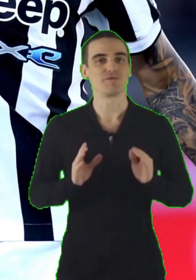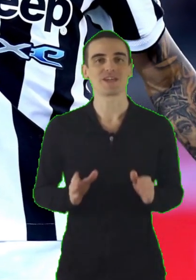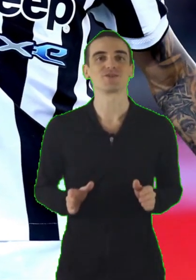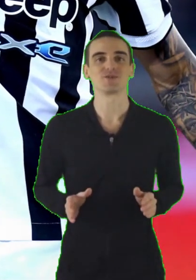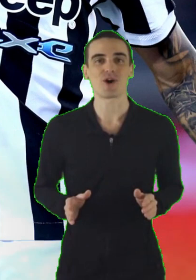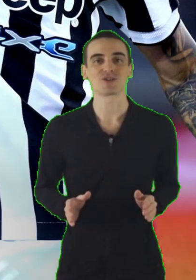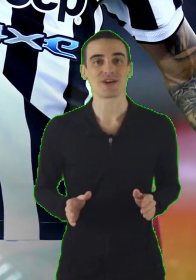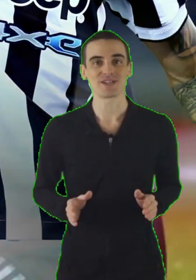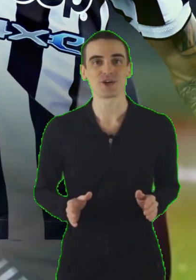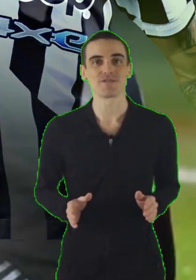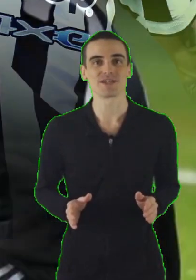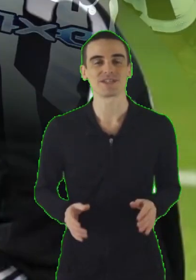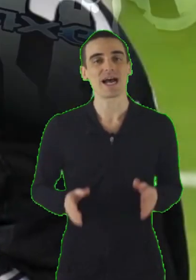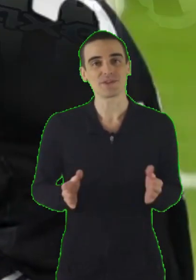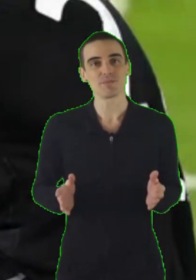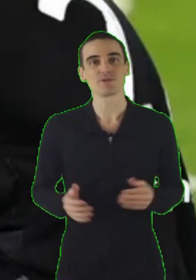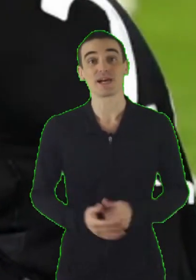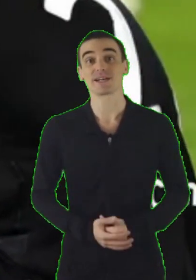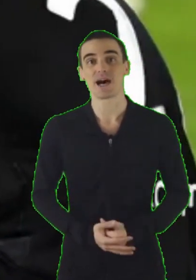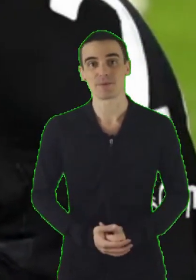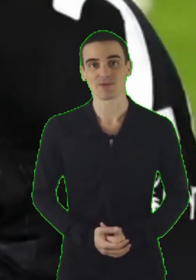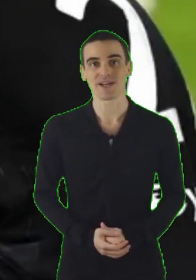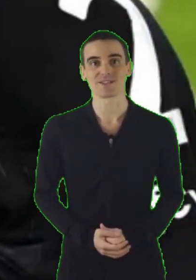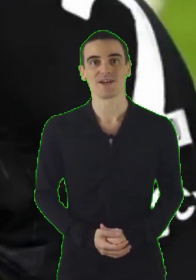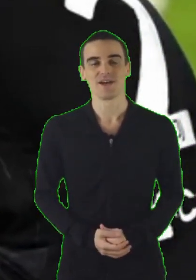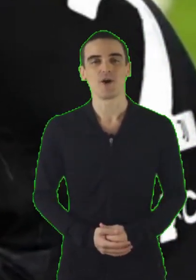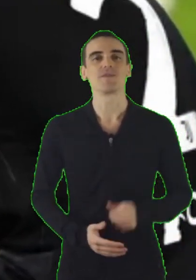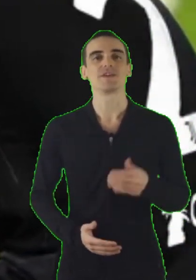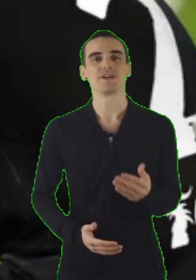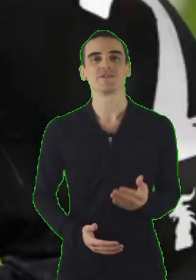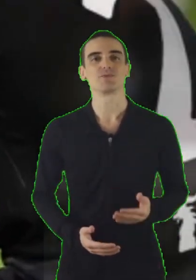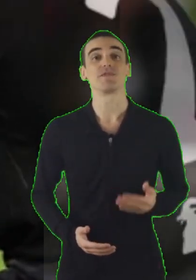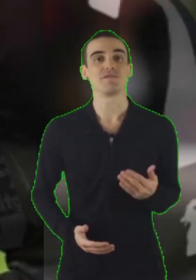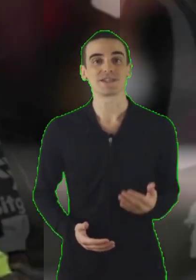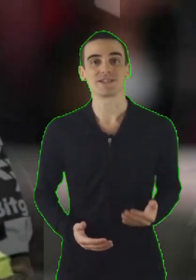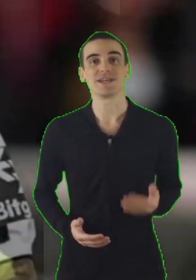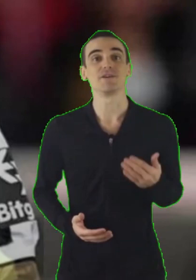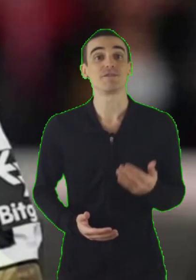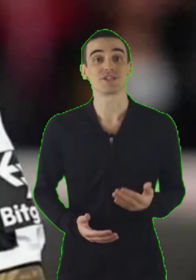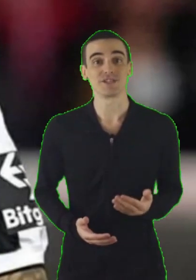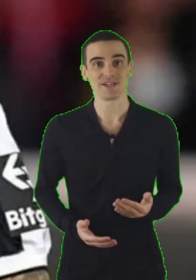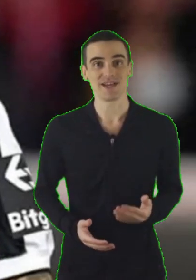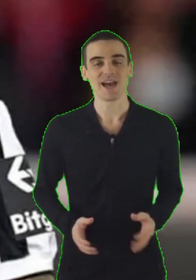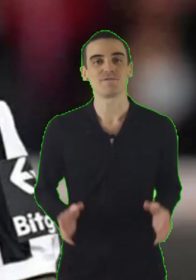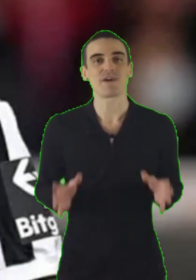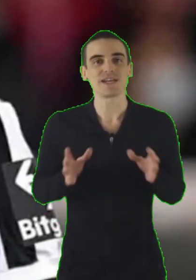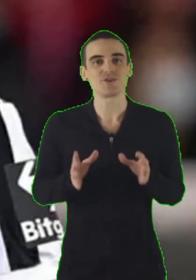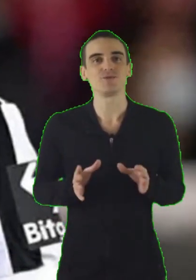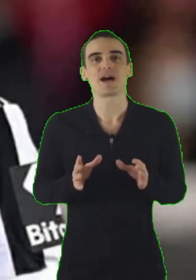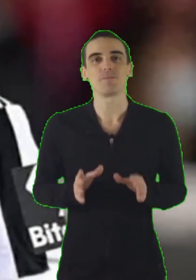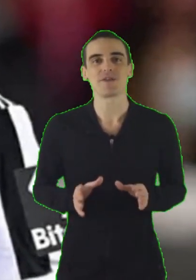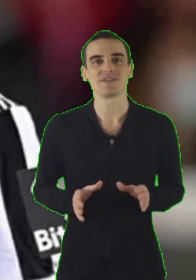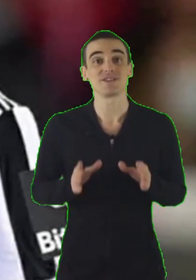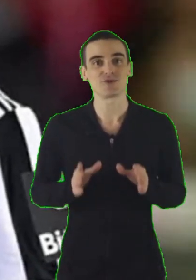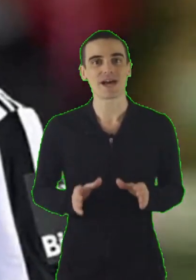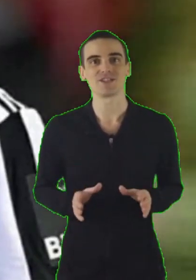Itália, em 2021. Contudo, o camisa 9 não vem tendo muitas oportunidades, entrando em campo apenas 11 vezes. Por